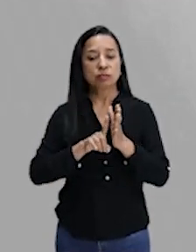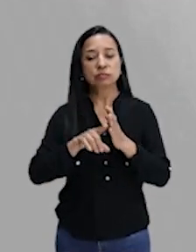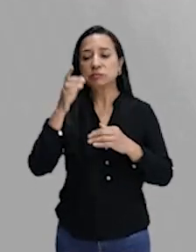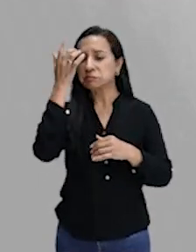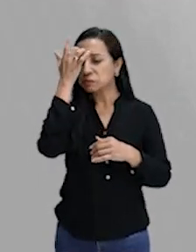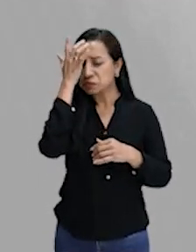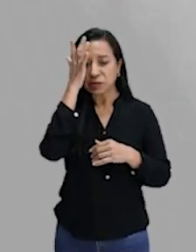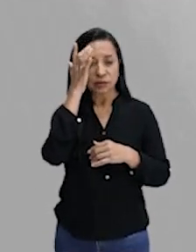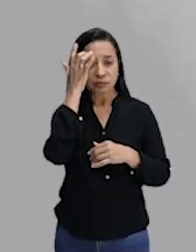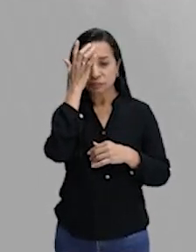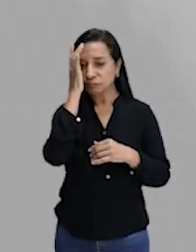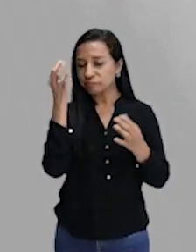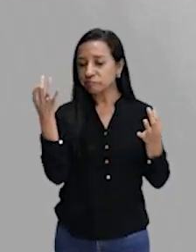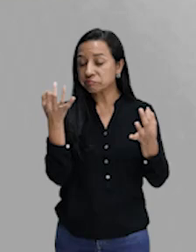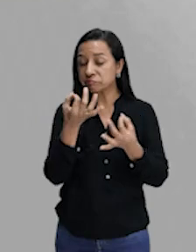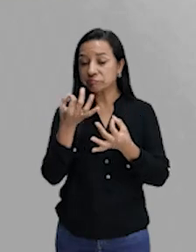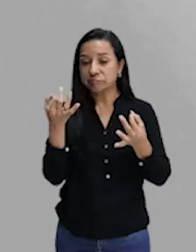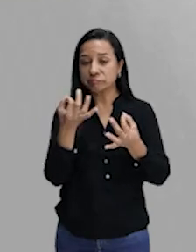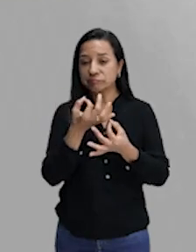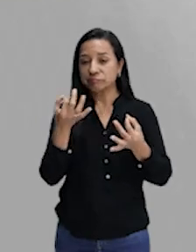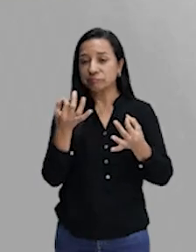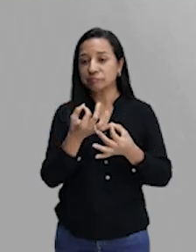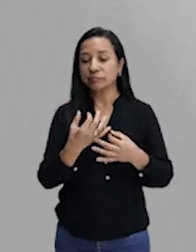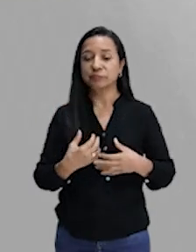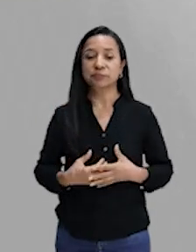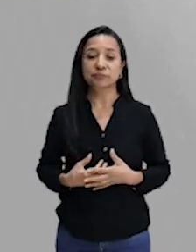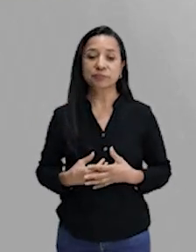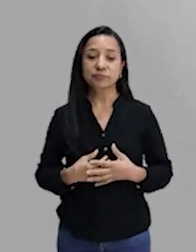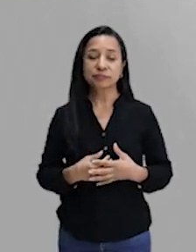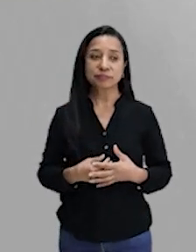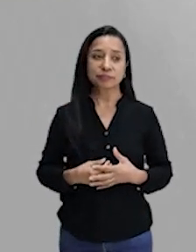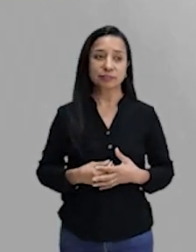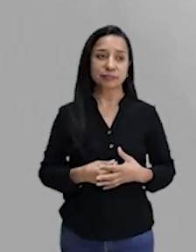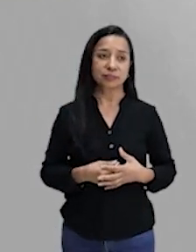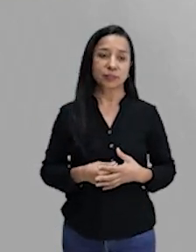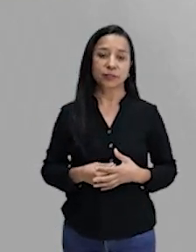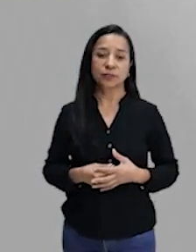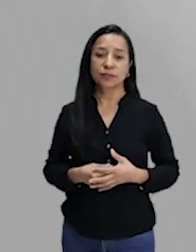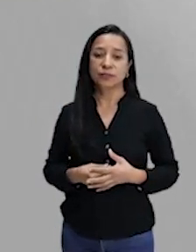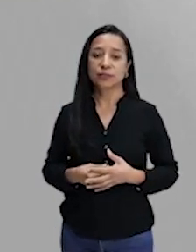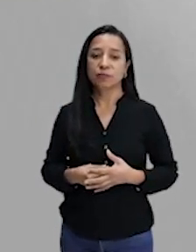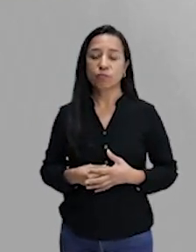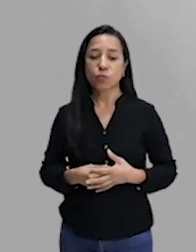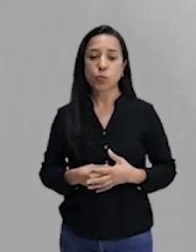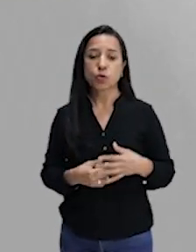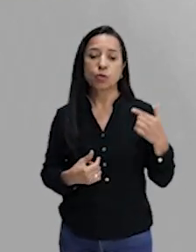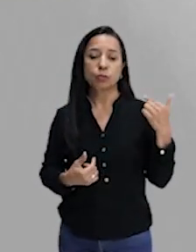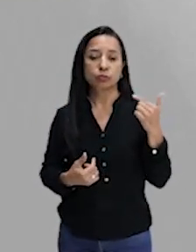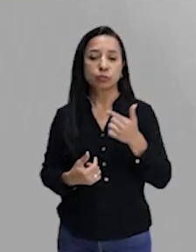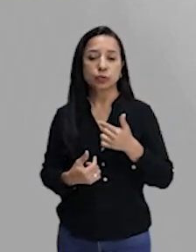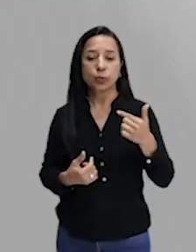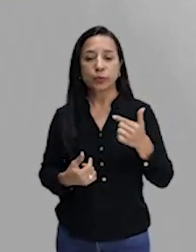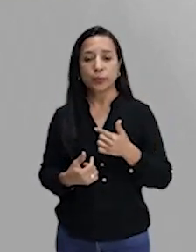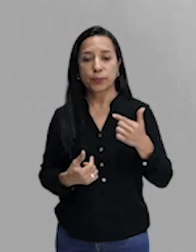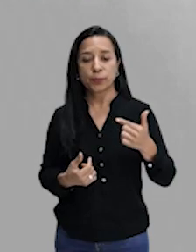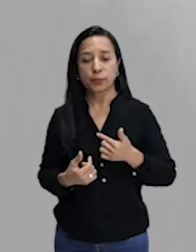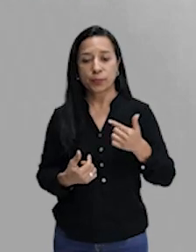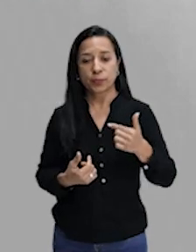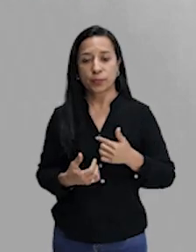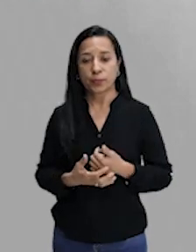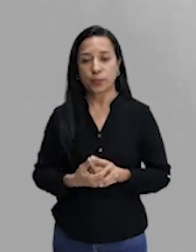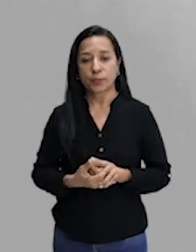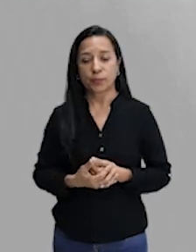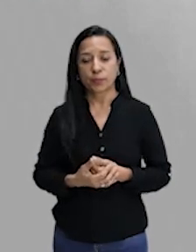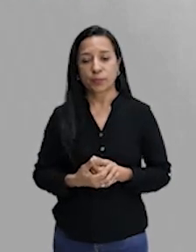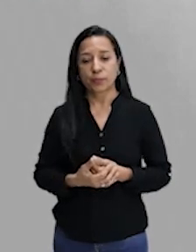fácil né tenho certeza que essa questão você respondeu em casa vamos para a dois Questão dois diz o seguinte